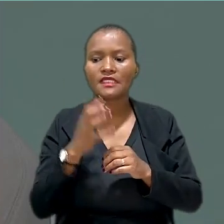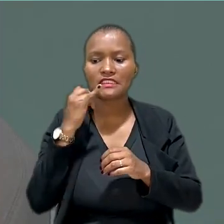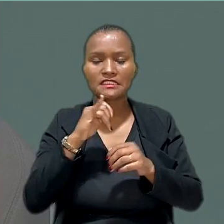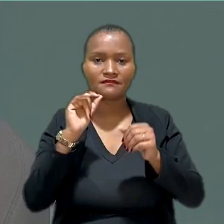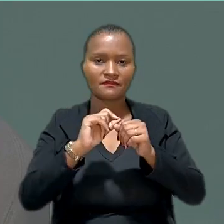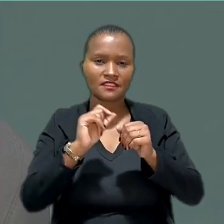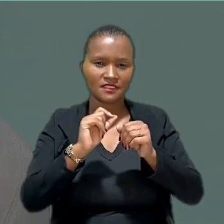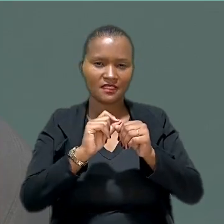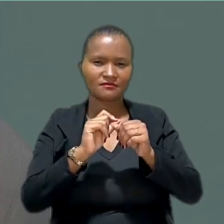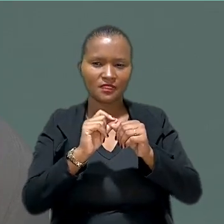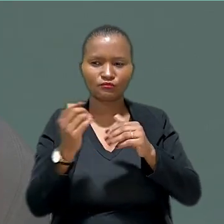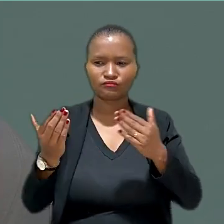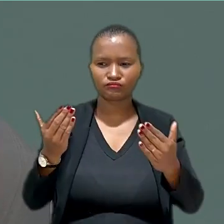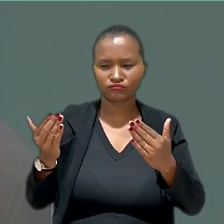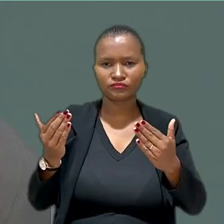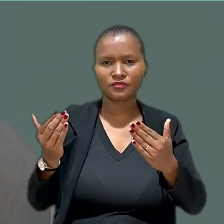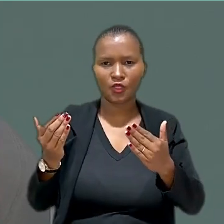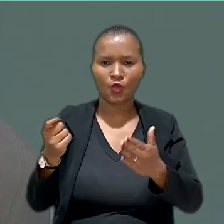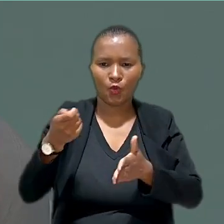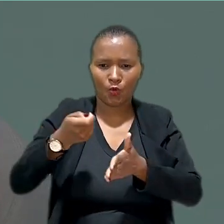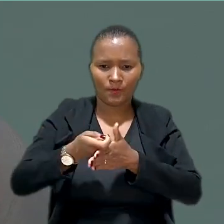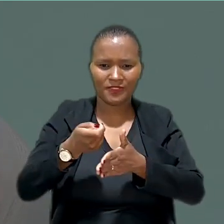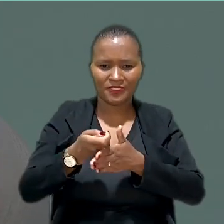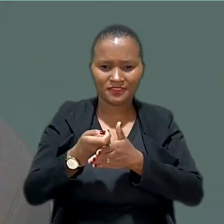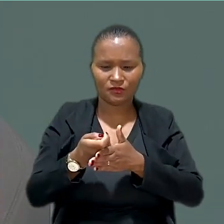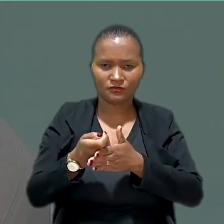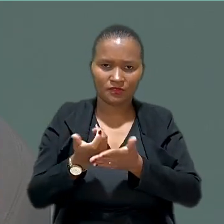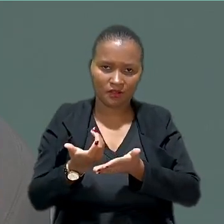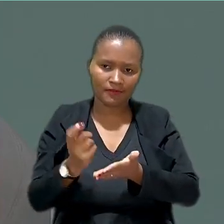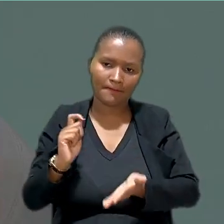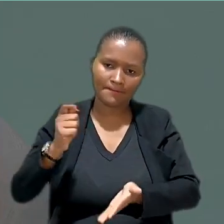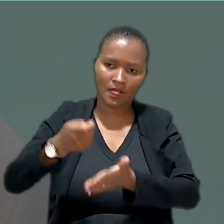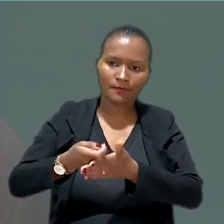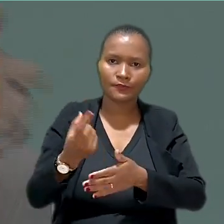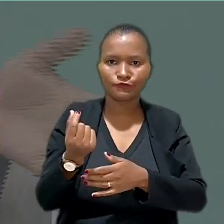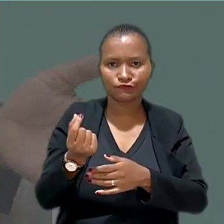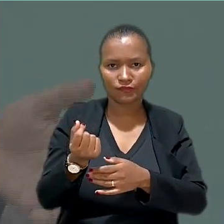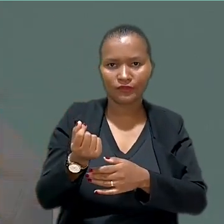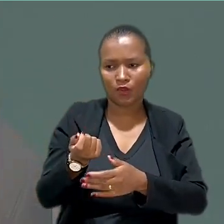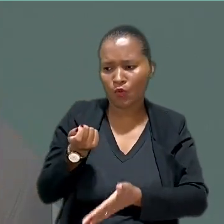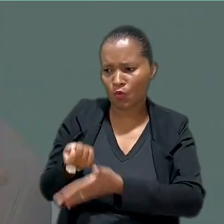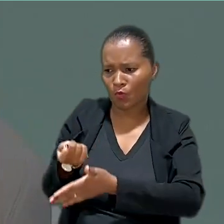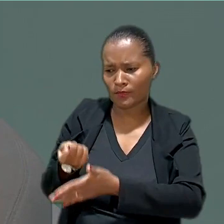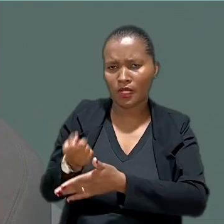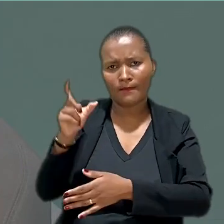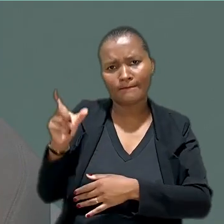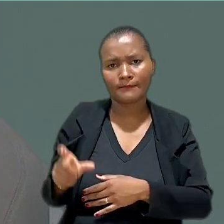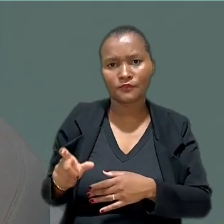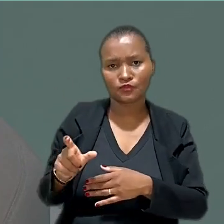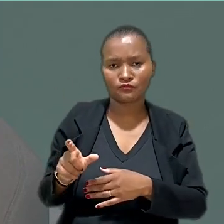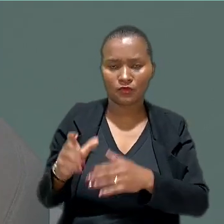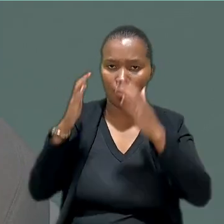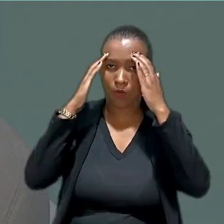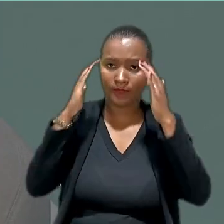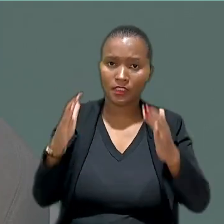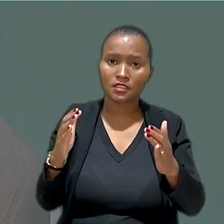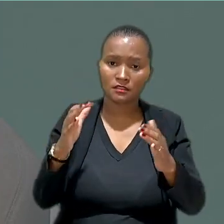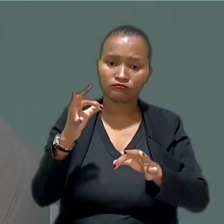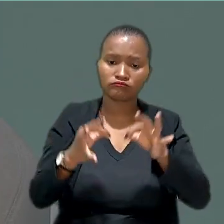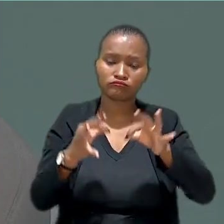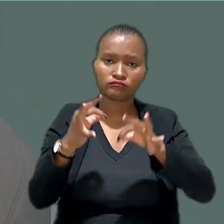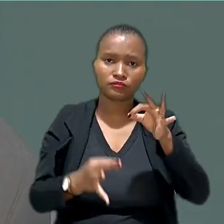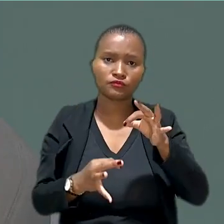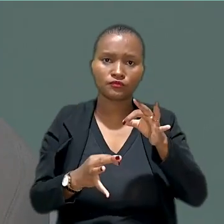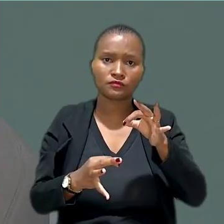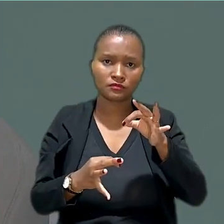fizéssemos esse paralelo, numa obrigação de pagamento de quantia em dinheiro, é obrigar a pessoa a cumprir a obrigação que a decisão definiu.